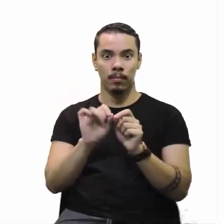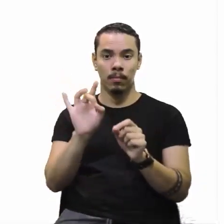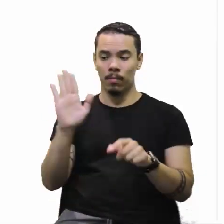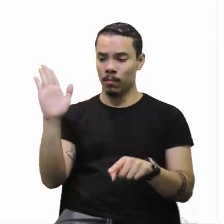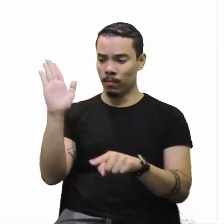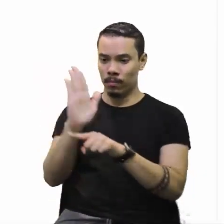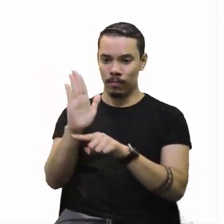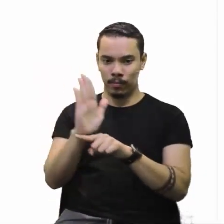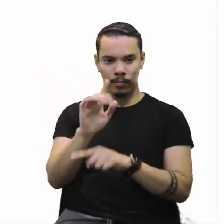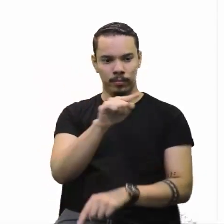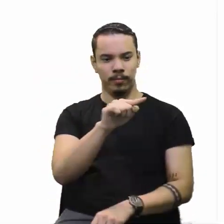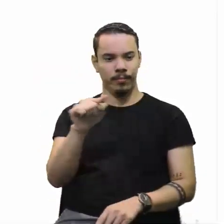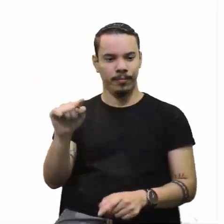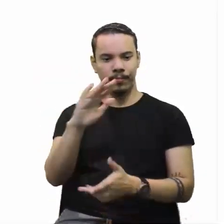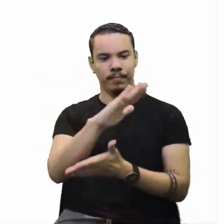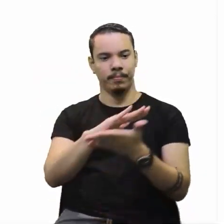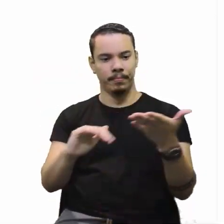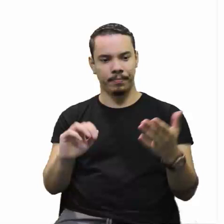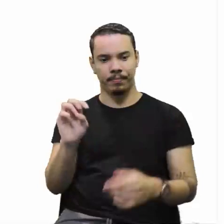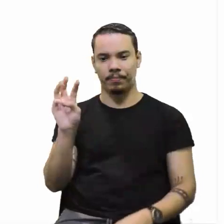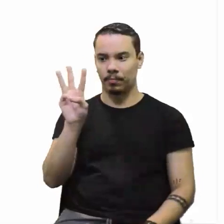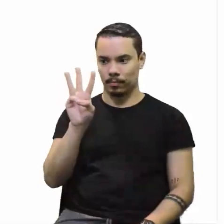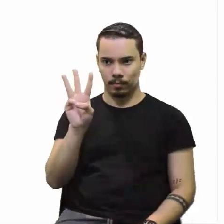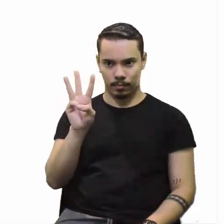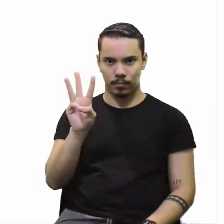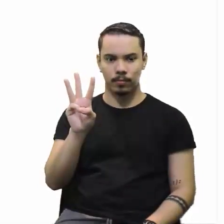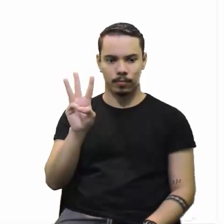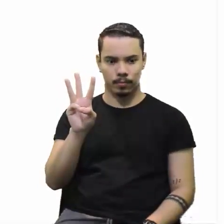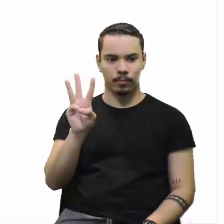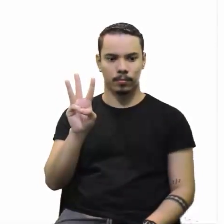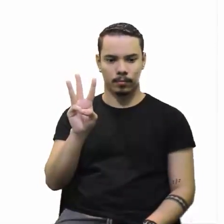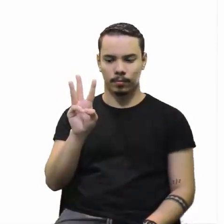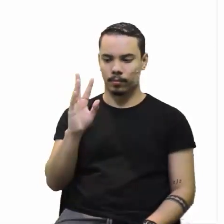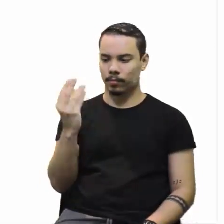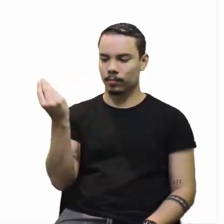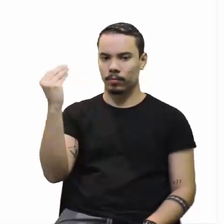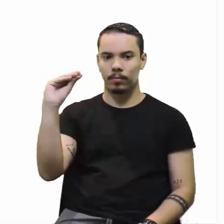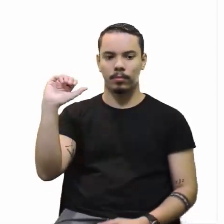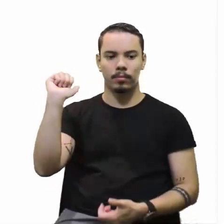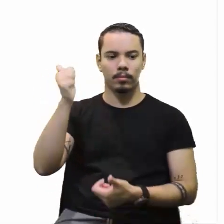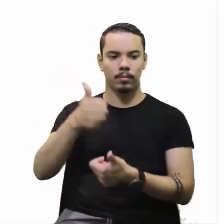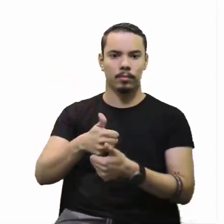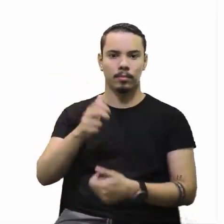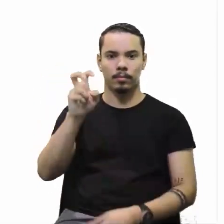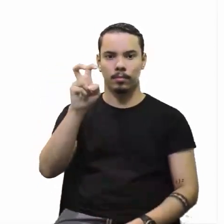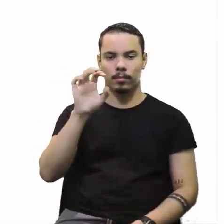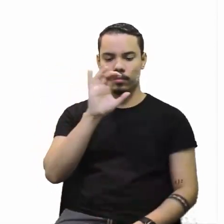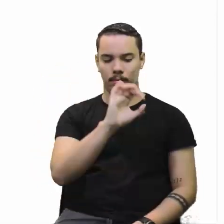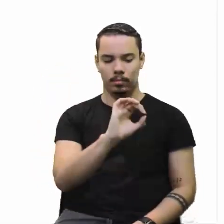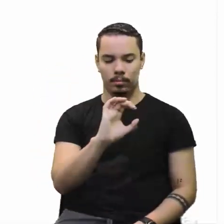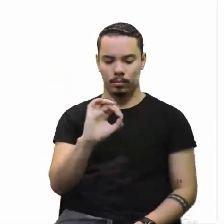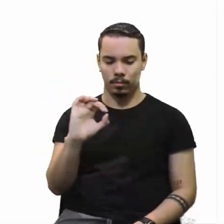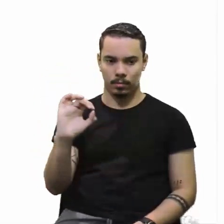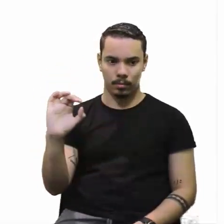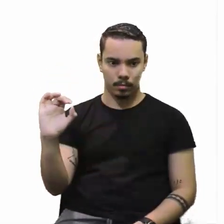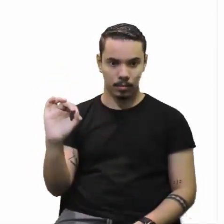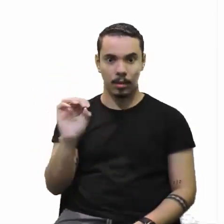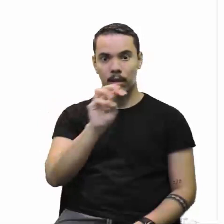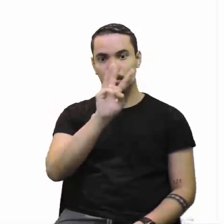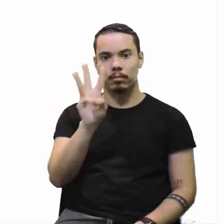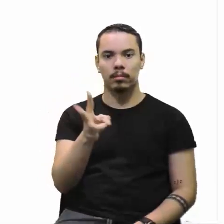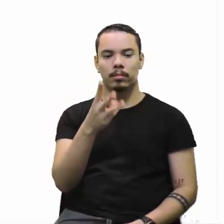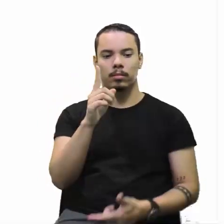ajudar. Pegou aqui, tirou 3 daqui, ficou 5 e colocou os 3 zeros aqui. 3.000 dividido